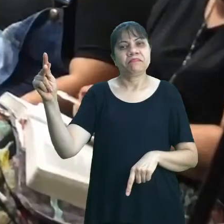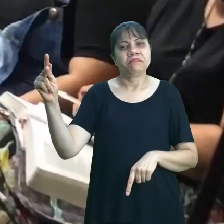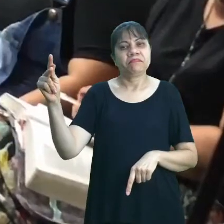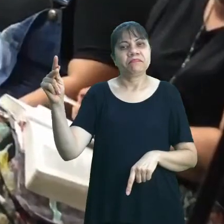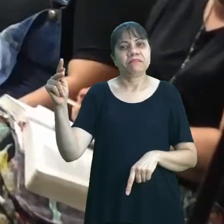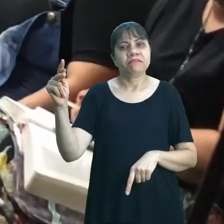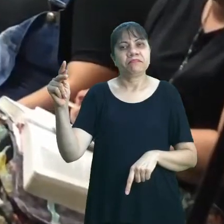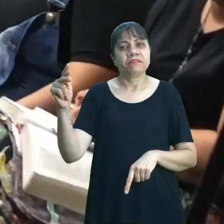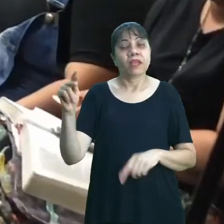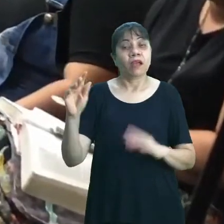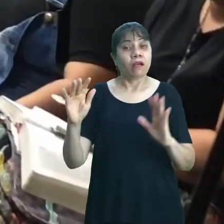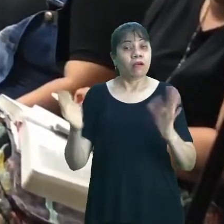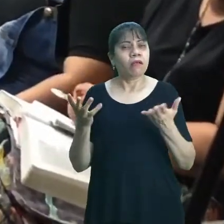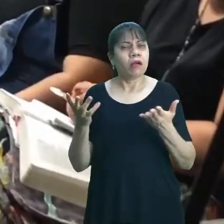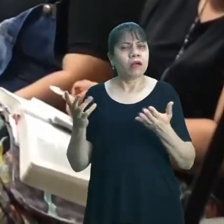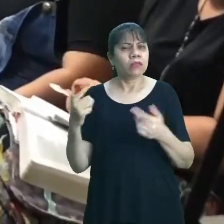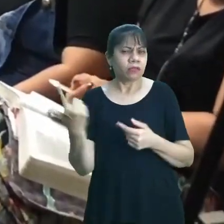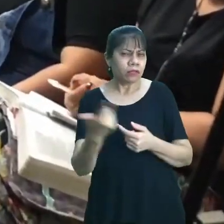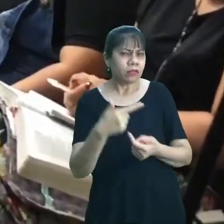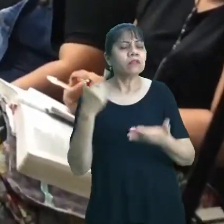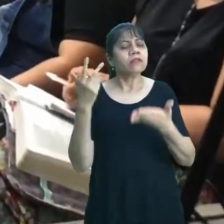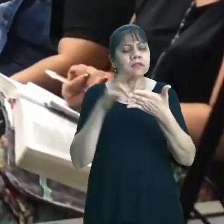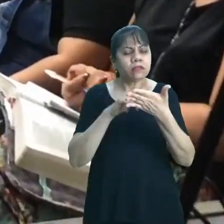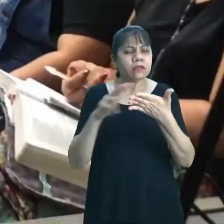Quando a gente lê lá no livro de Reis,